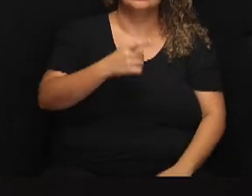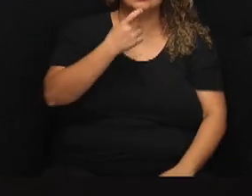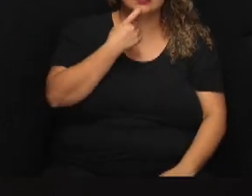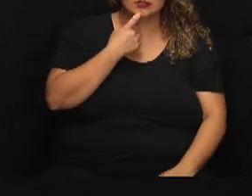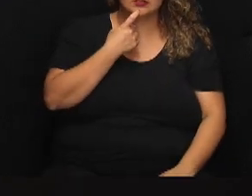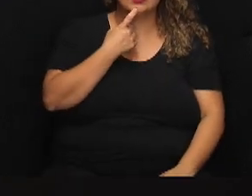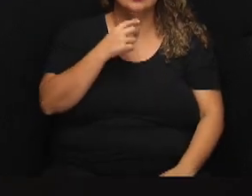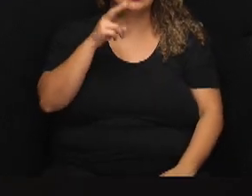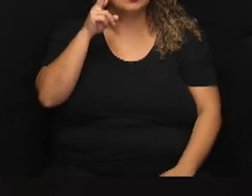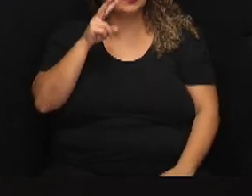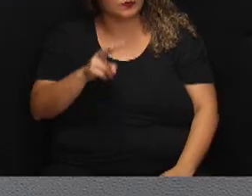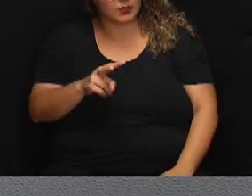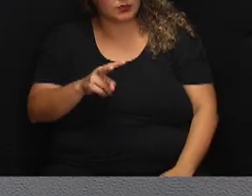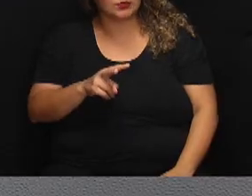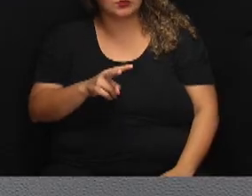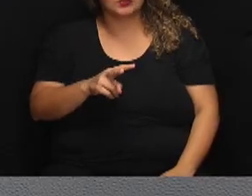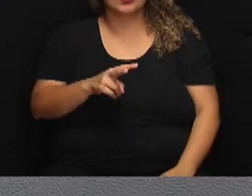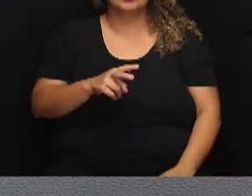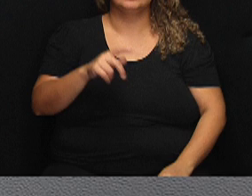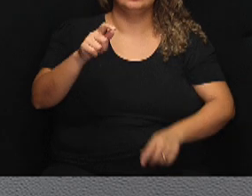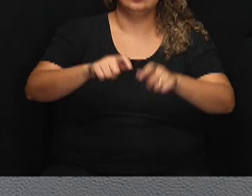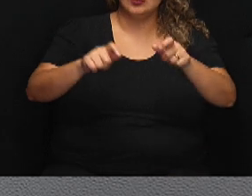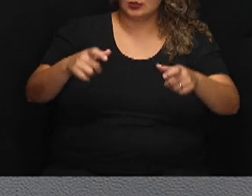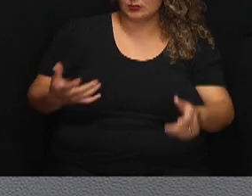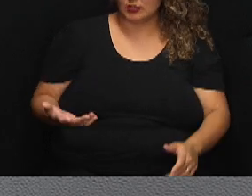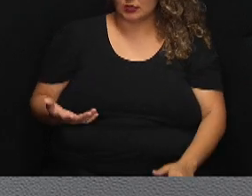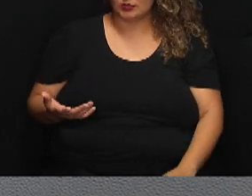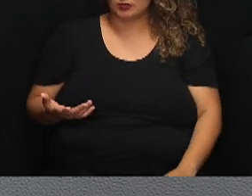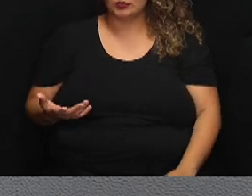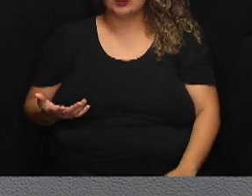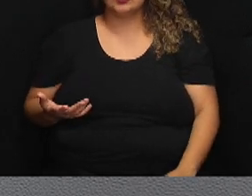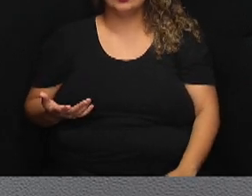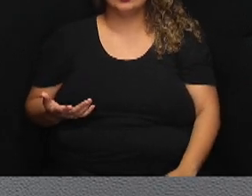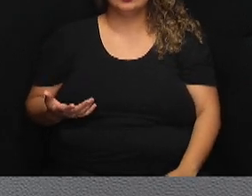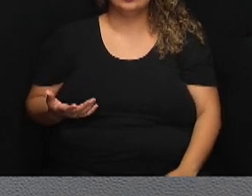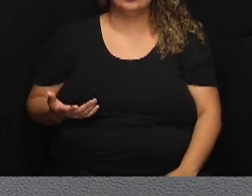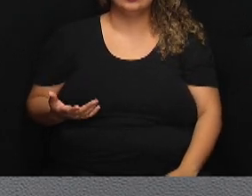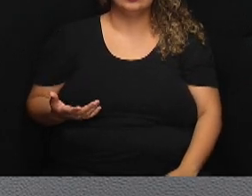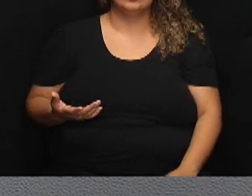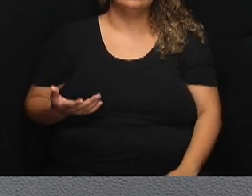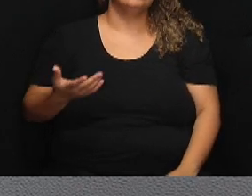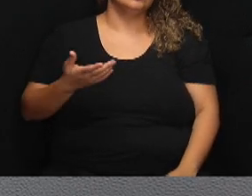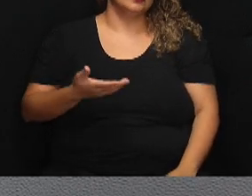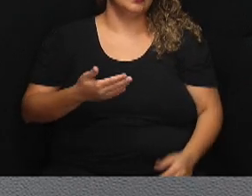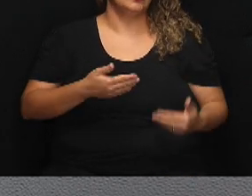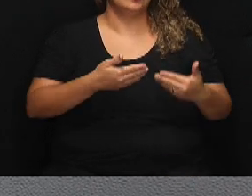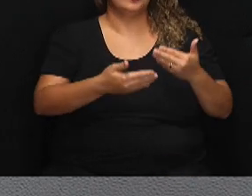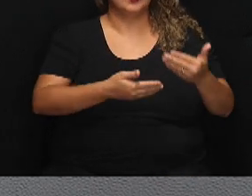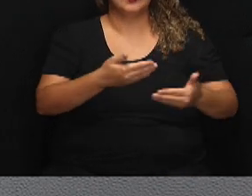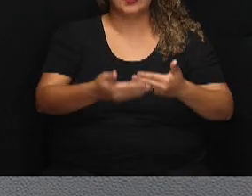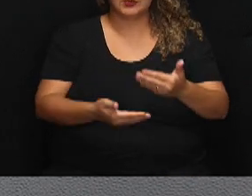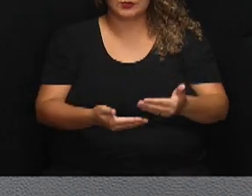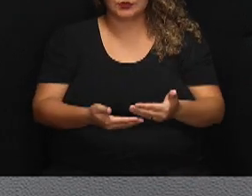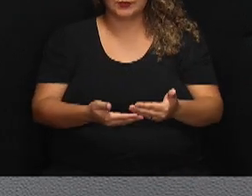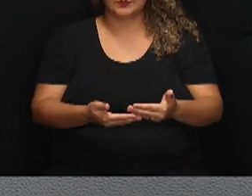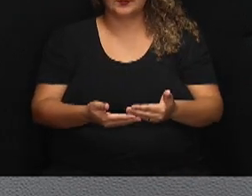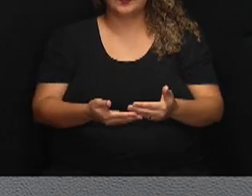que olhe para pessoas que estão num processo de serem expulsas de